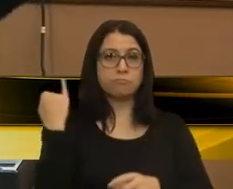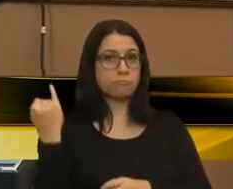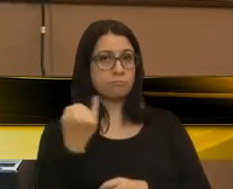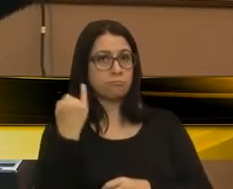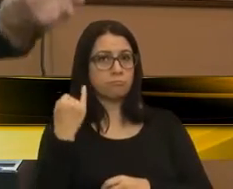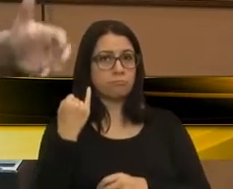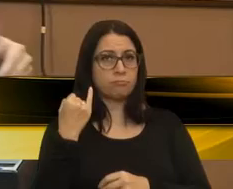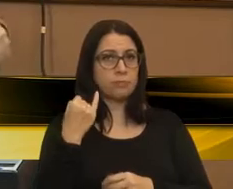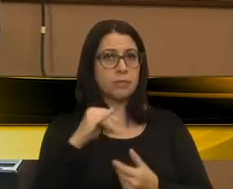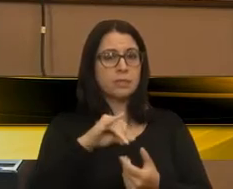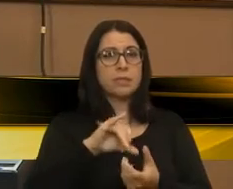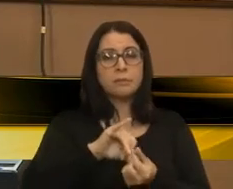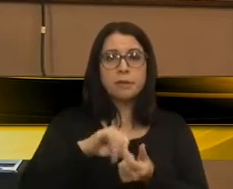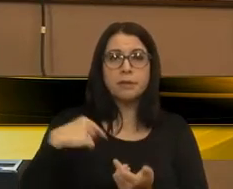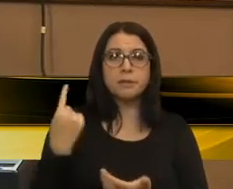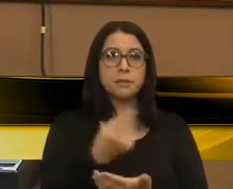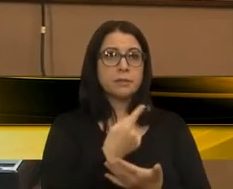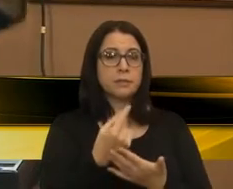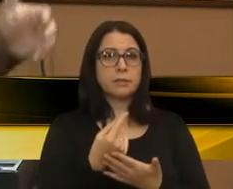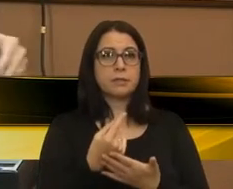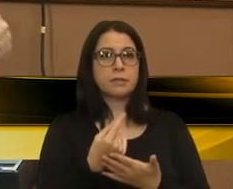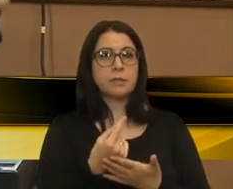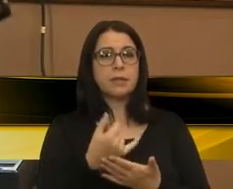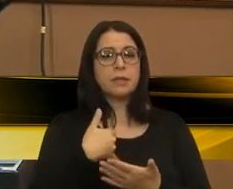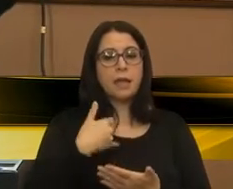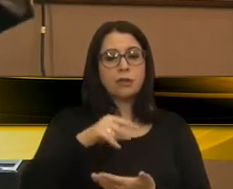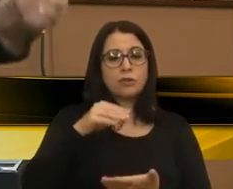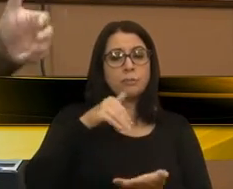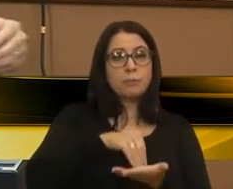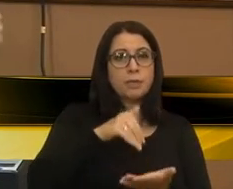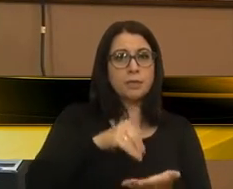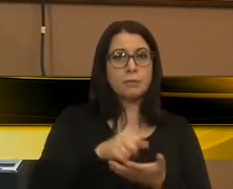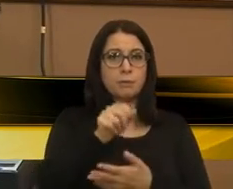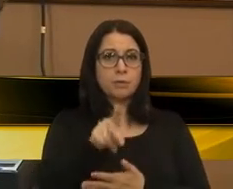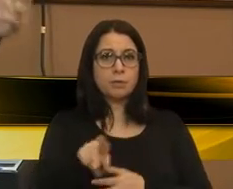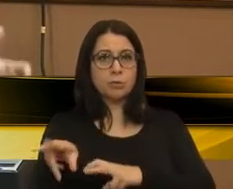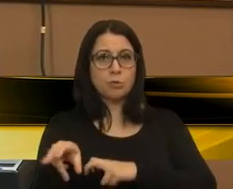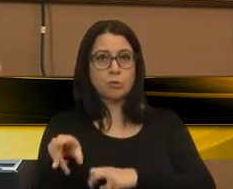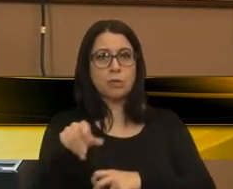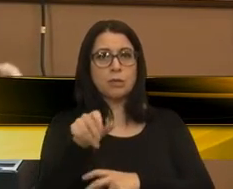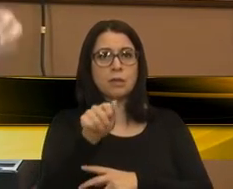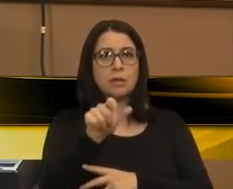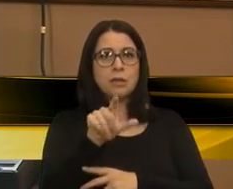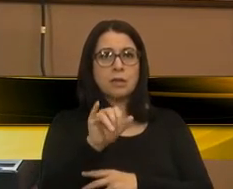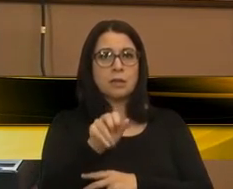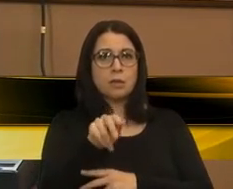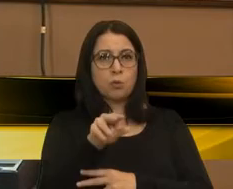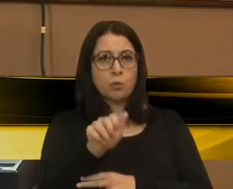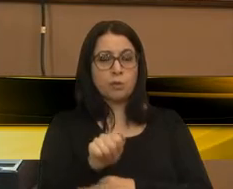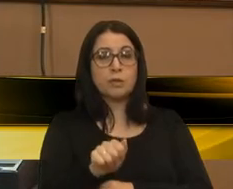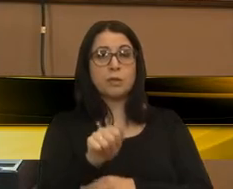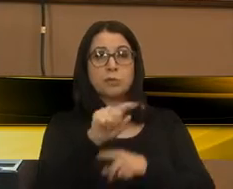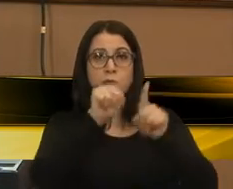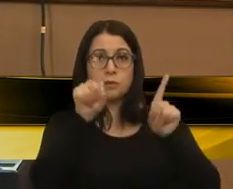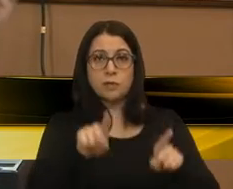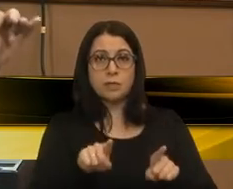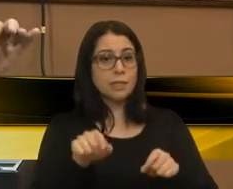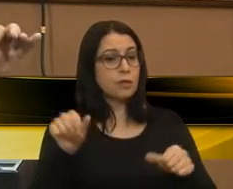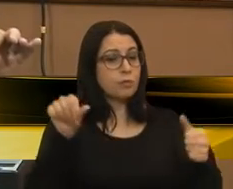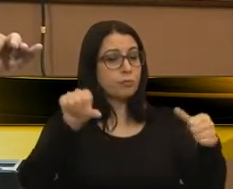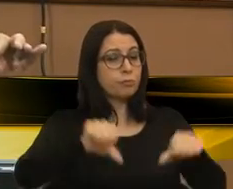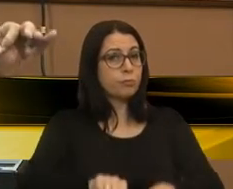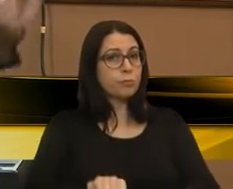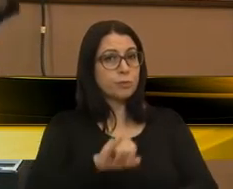envolvem capitalização, que envolve, né, idade mínima, aposentadoria rural, alíquota de servidores, a desconstitucionalização